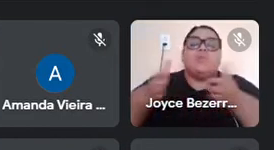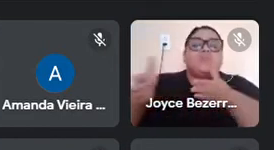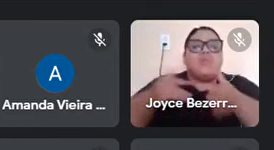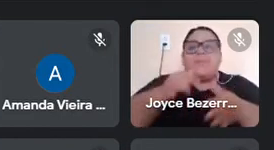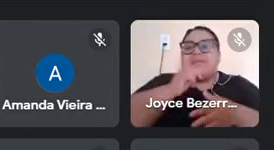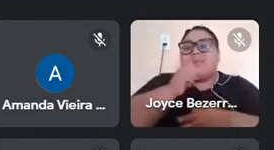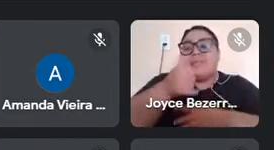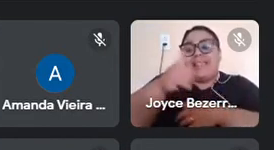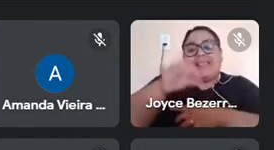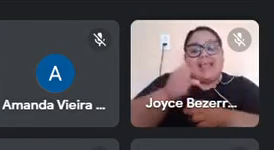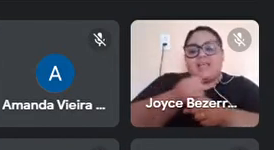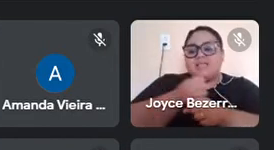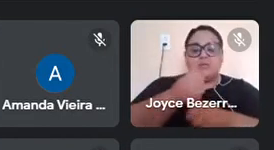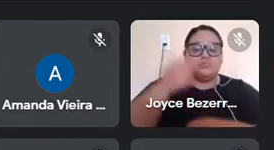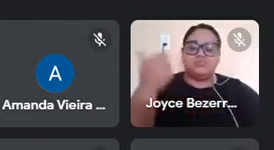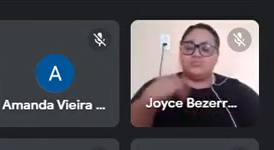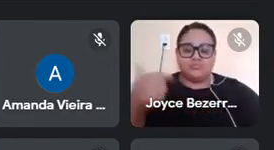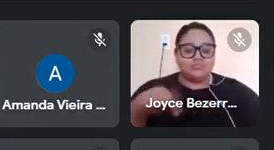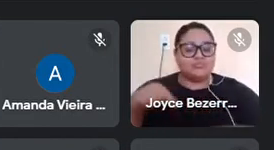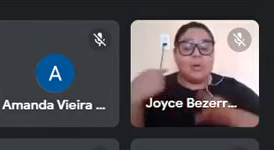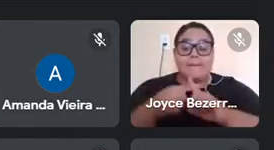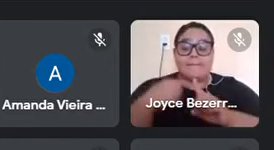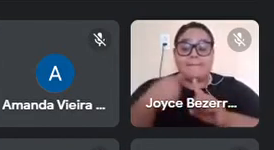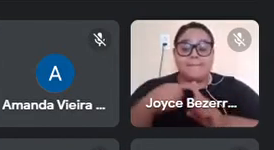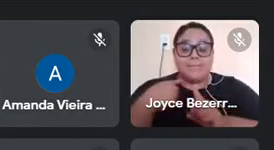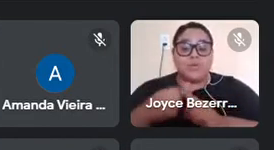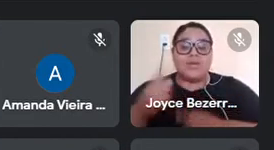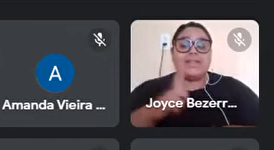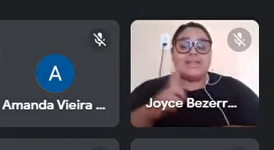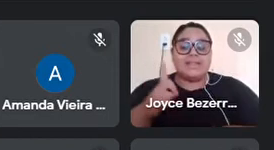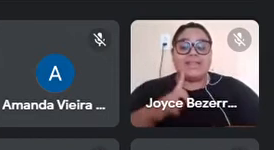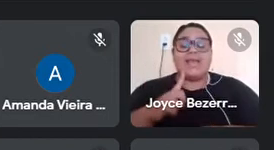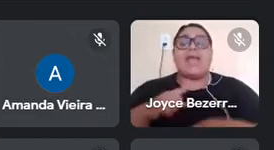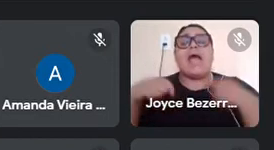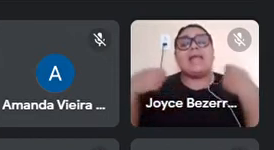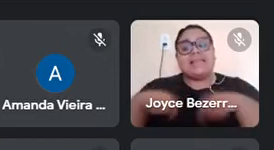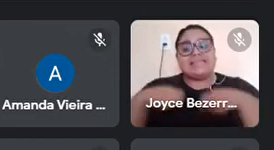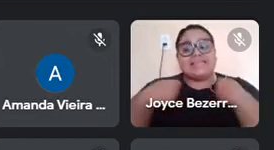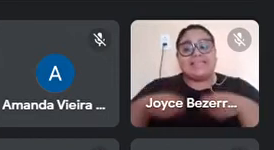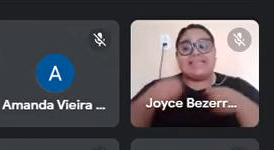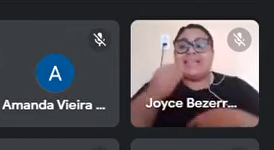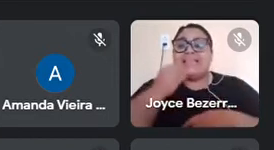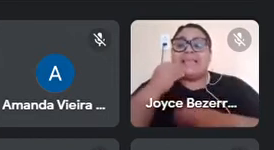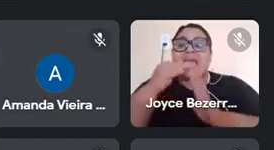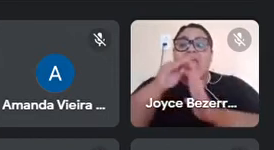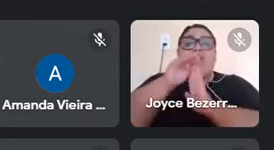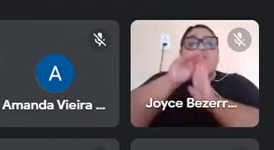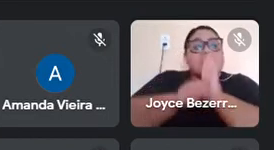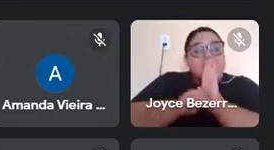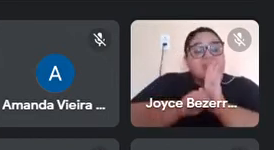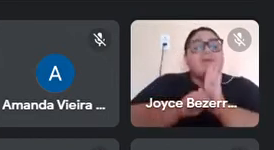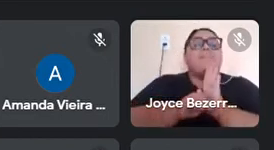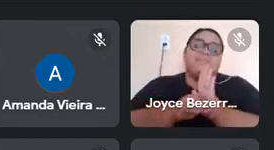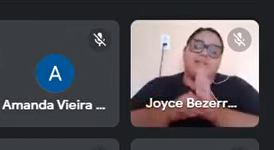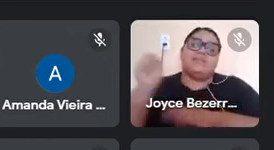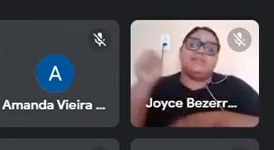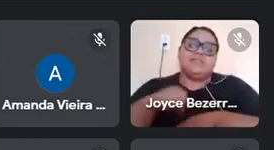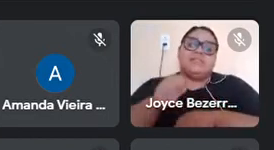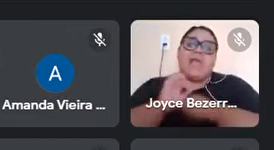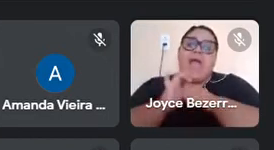da vacina, de 10 anos, porque tem a necessidade de tentar minimizar os efeitos dessa pandemia para